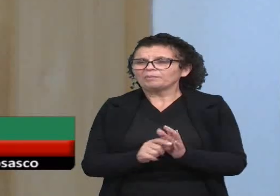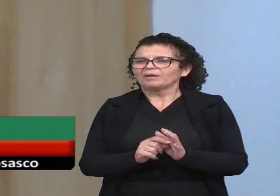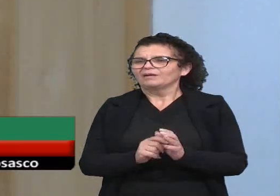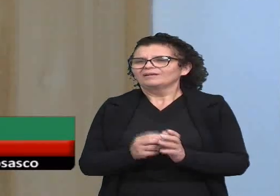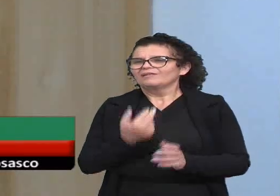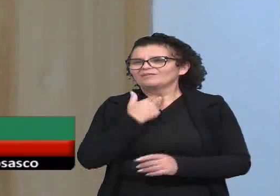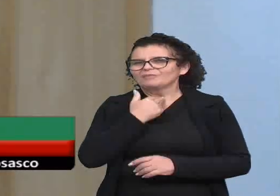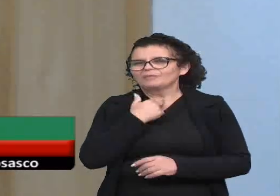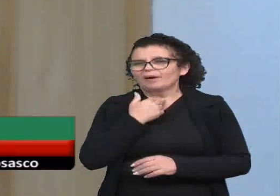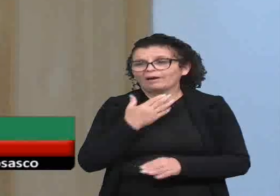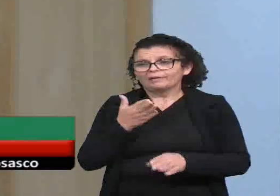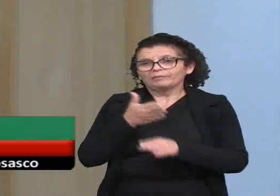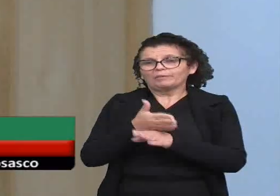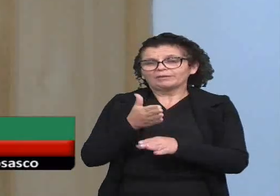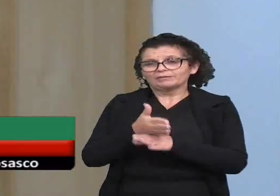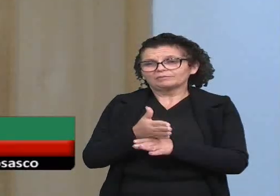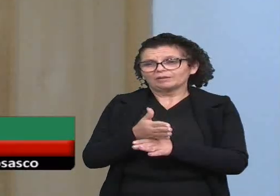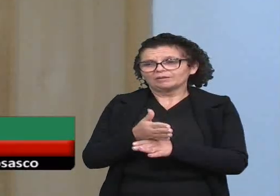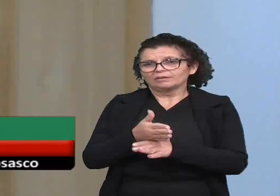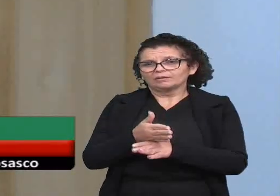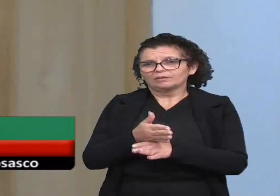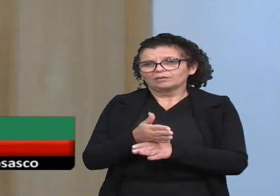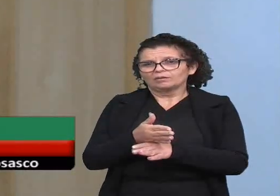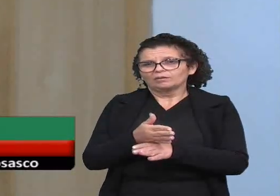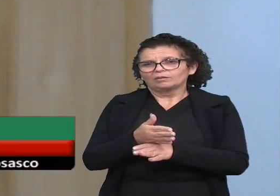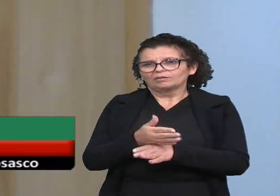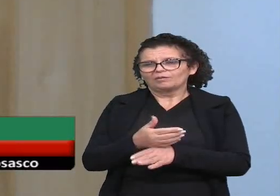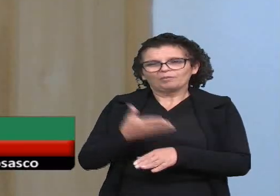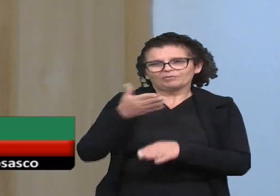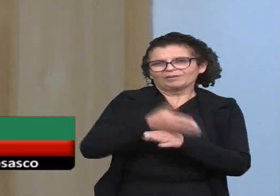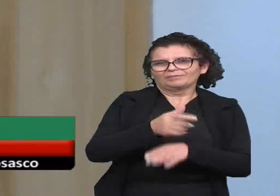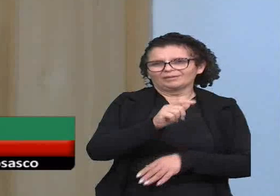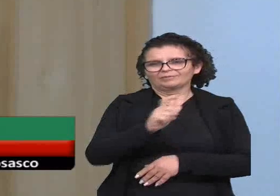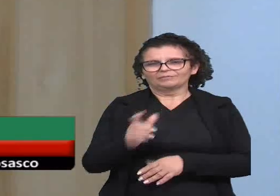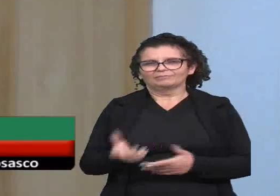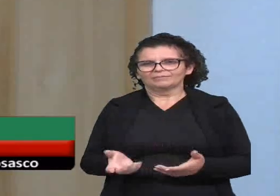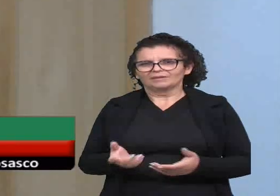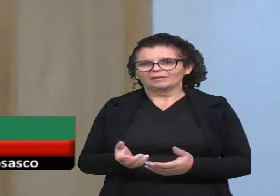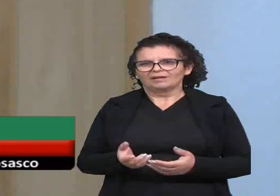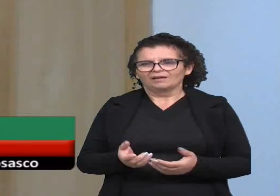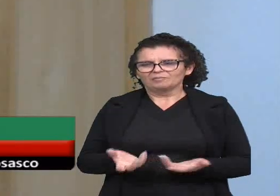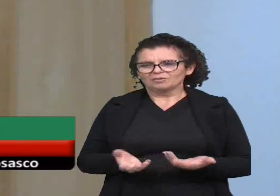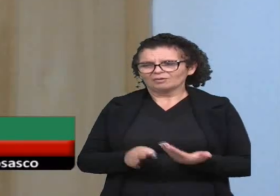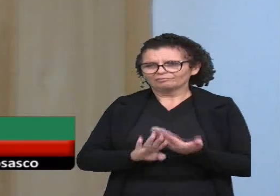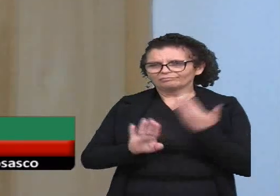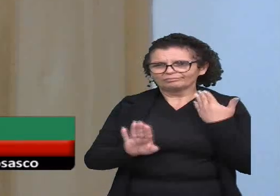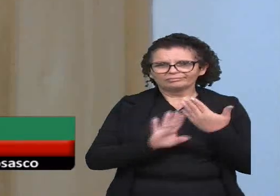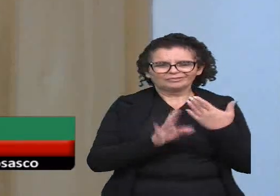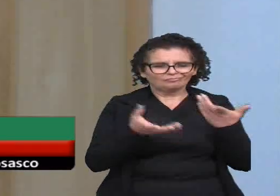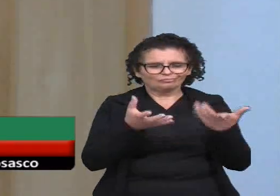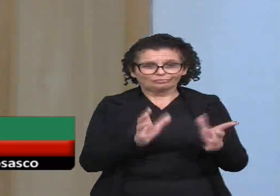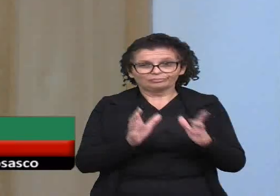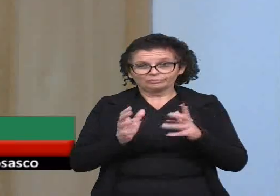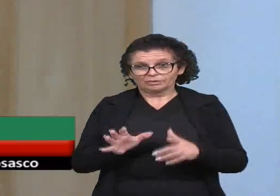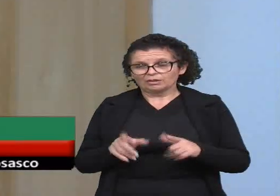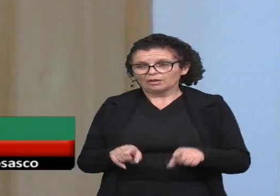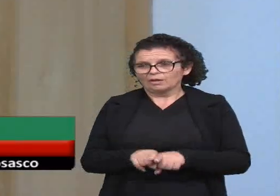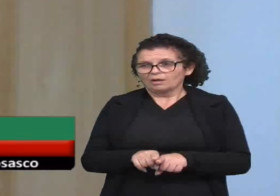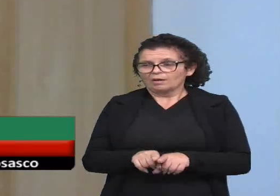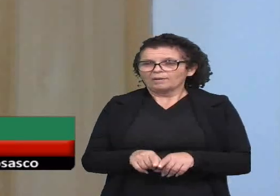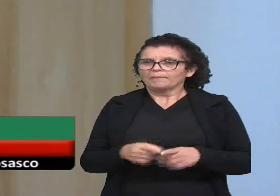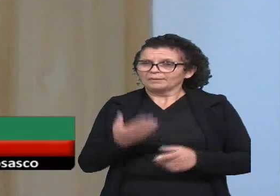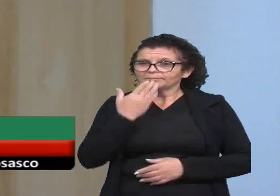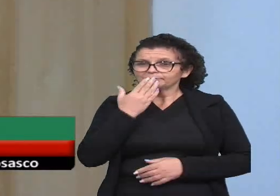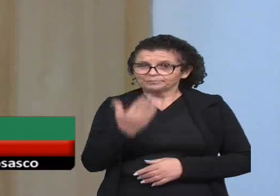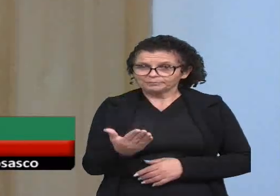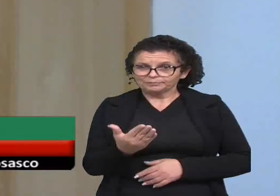não pode participar do edital. Então, isso afasta, assim, as pessoas. Mas eu quero fazer um